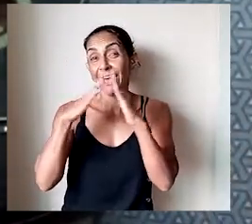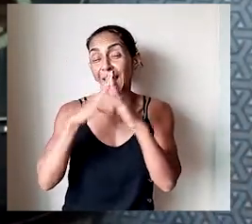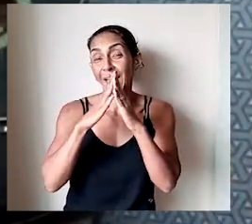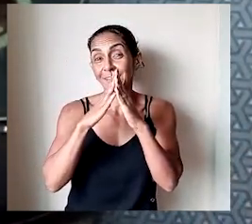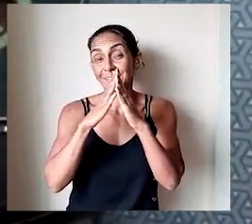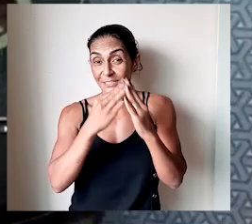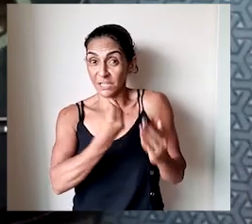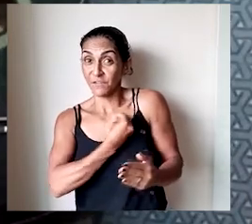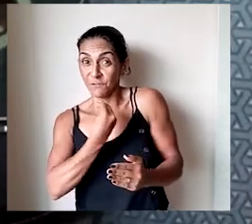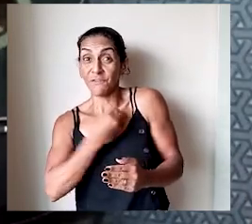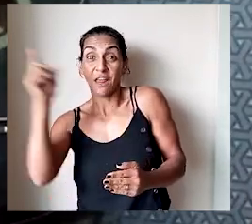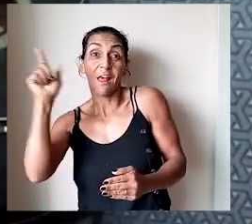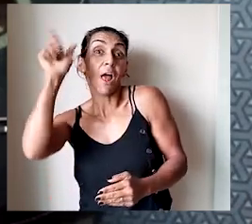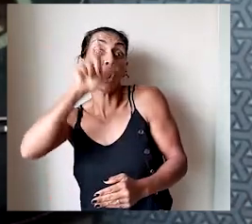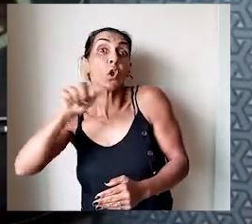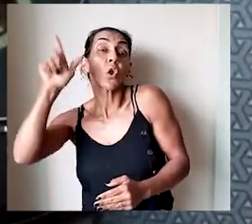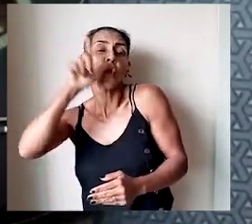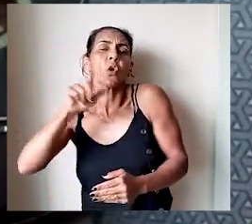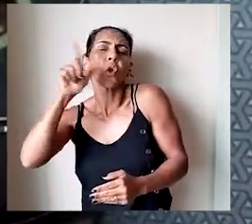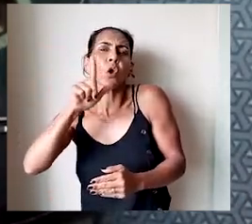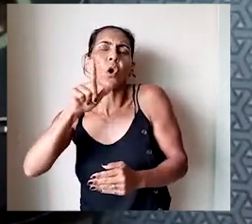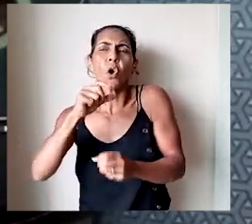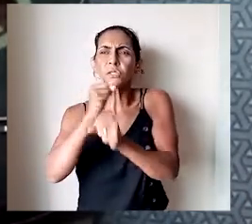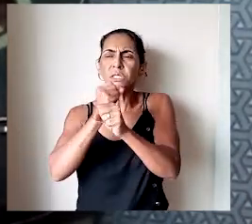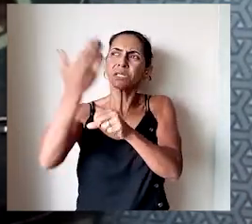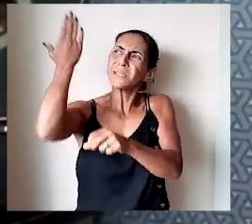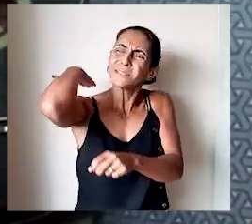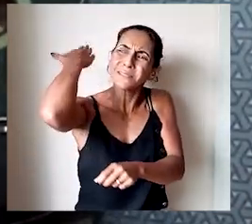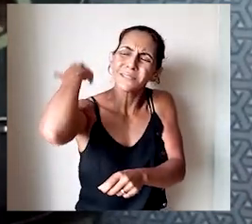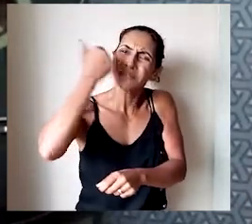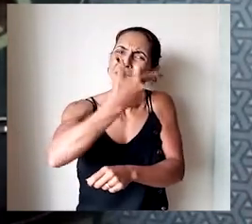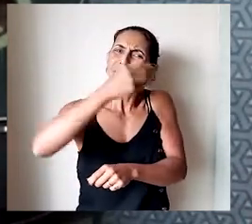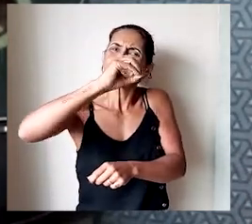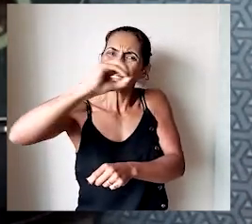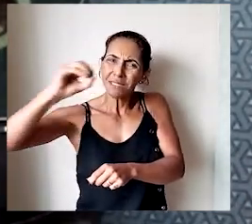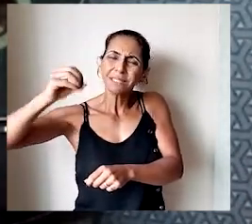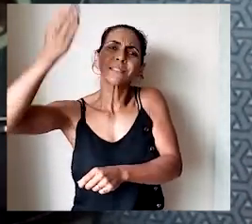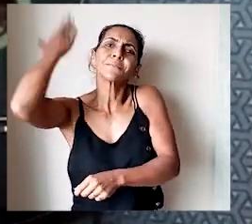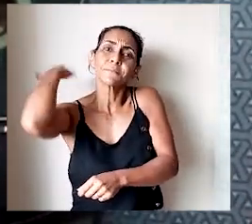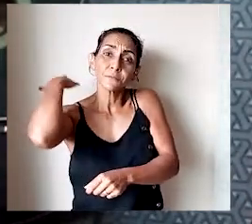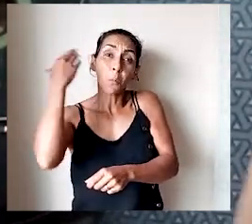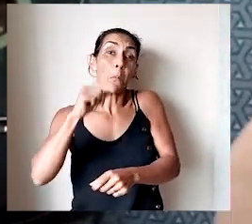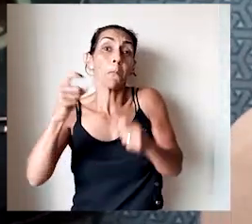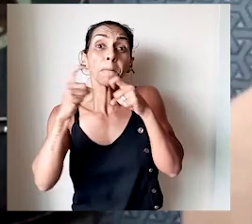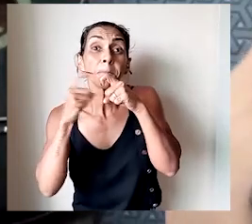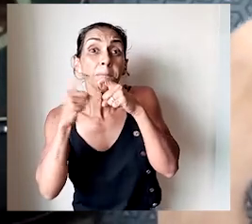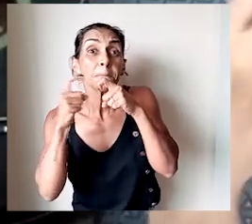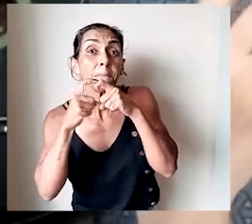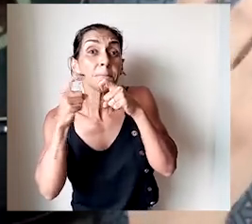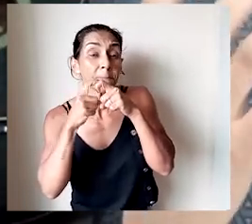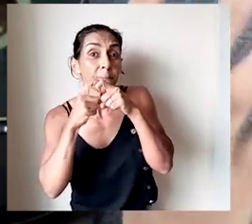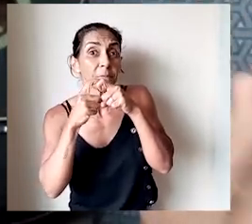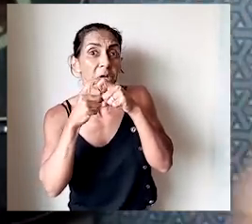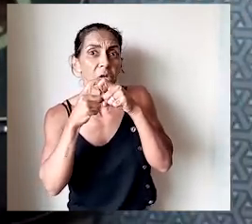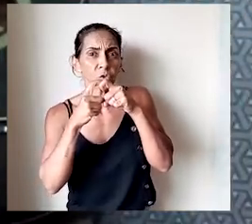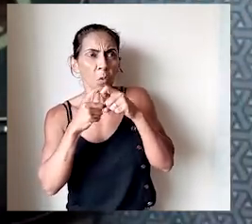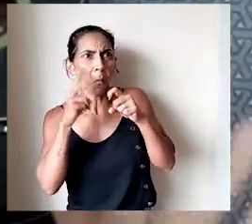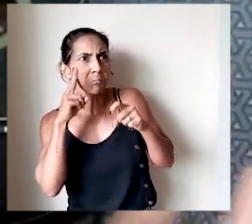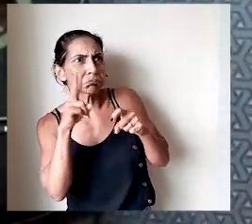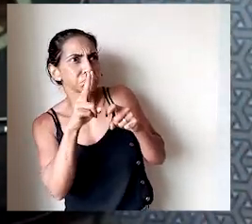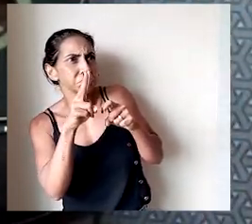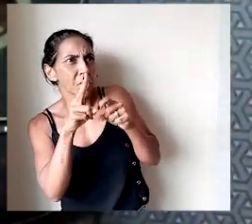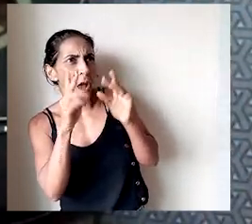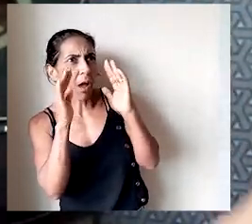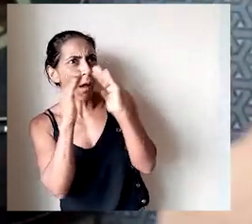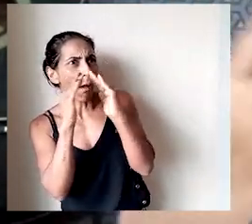casa antiga, que tinha sido construída no século passado para um médico de Londres e que essa casa aí já deixava